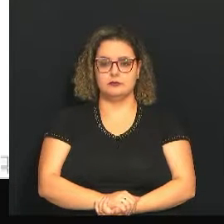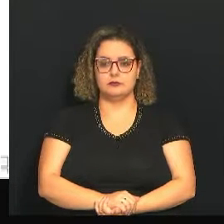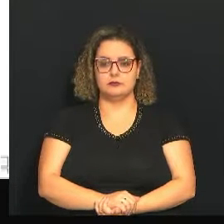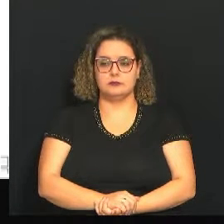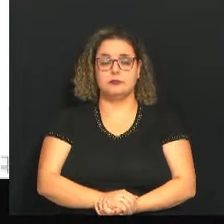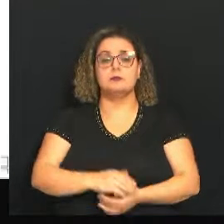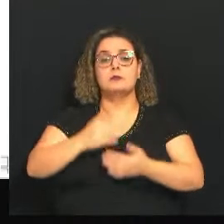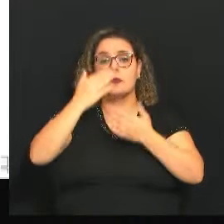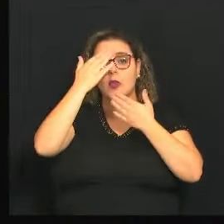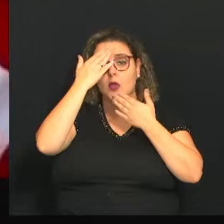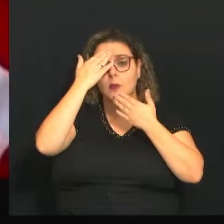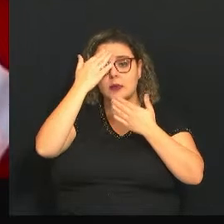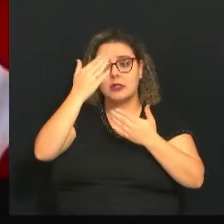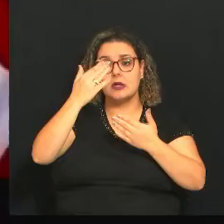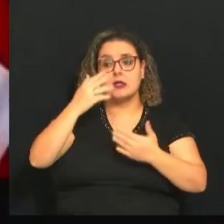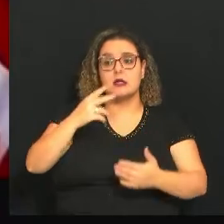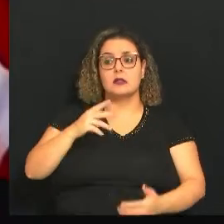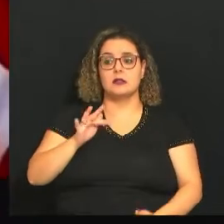Obrigada, Fernanda.